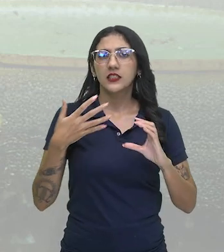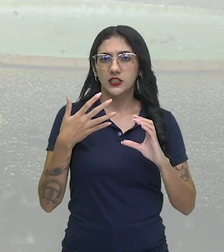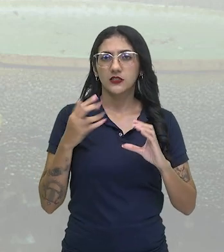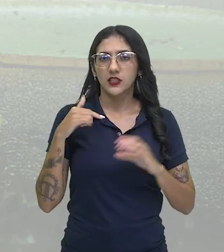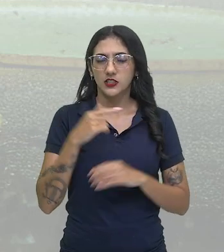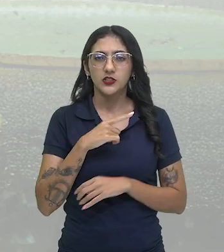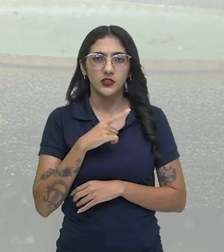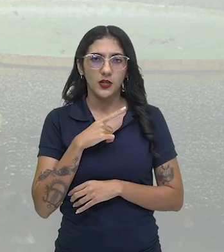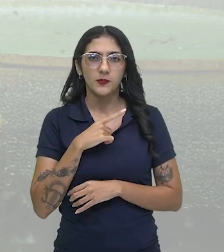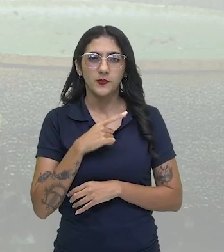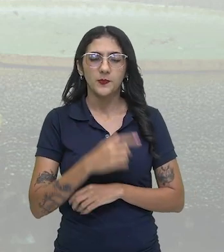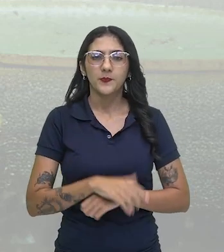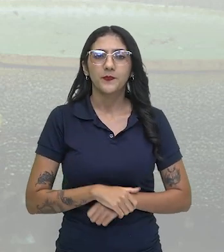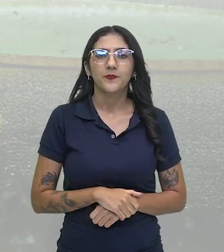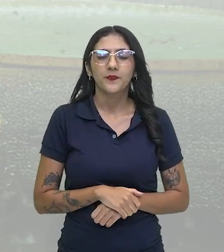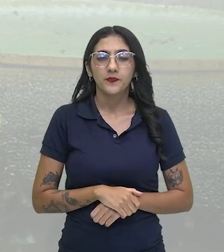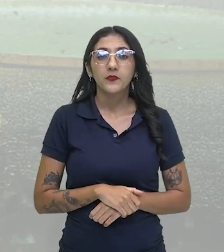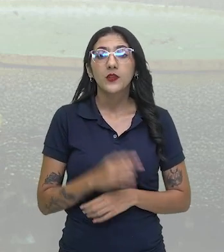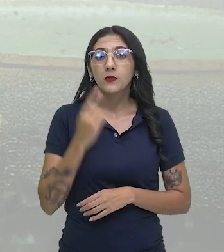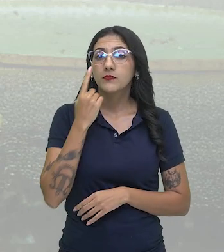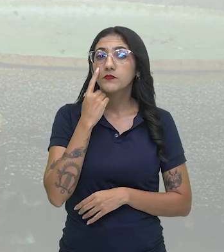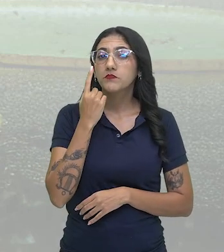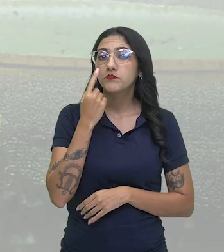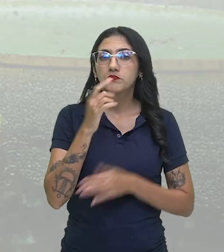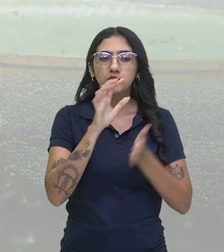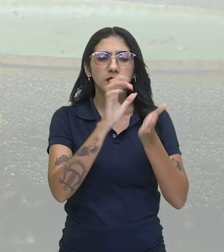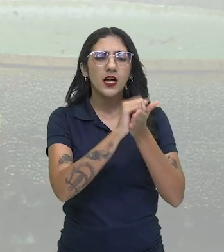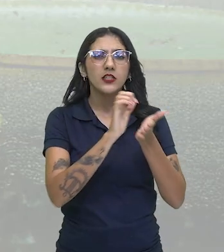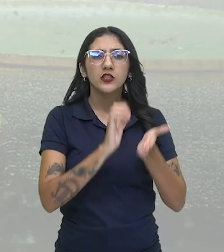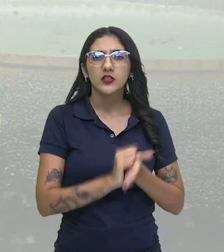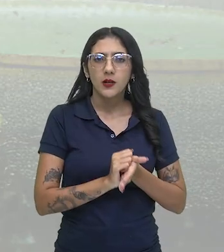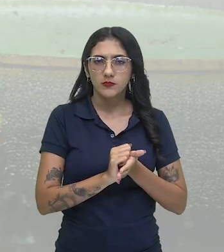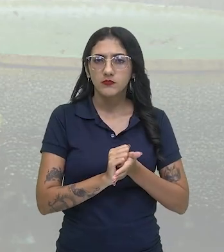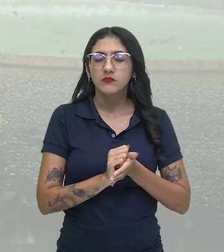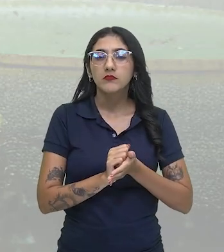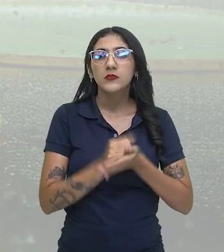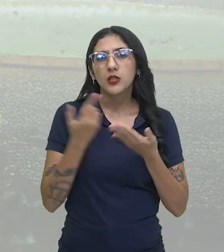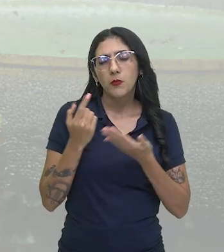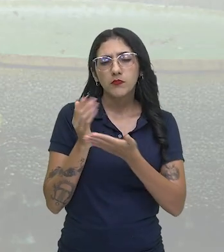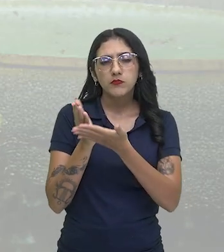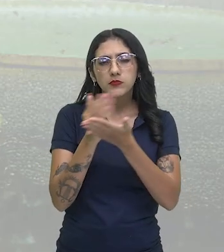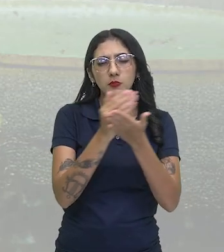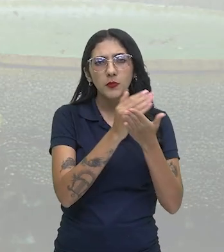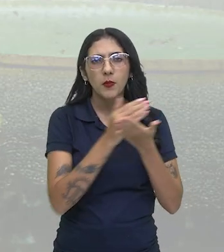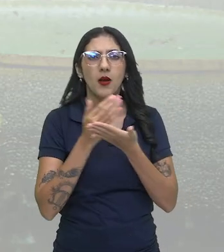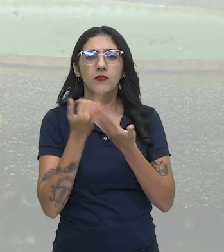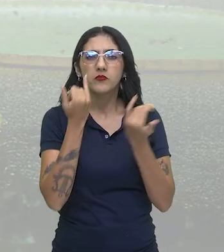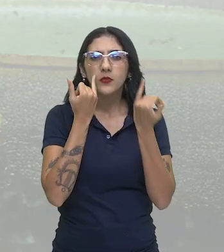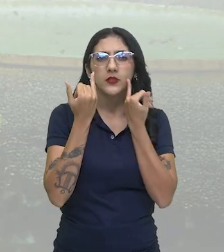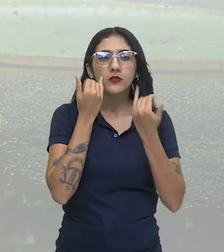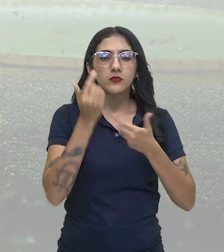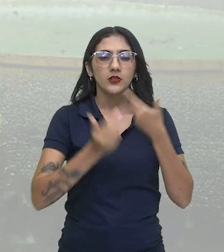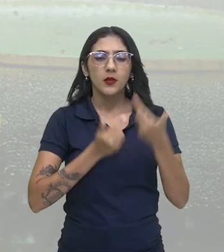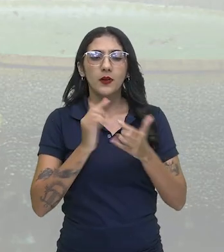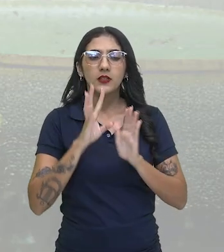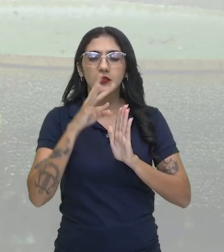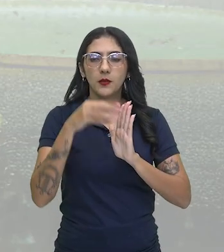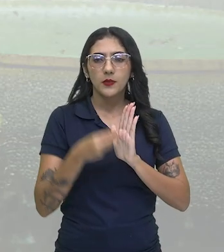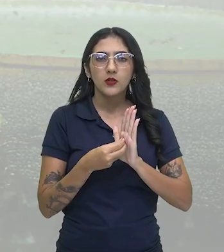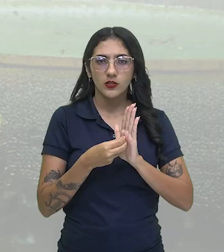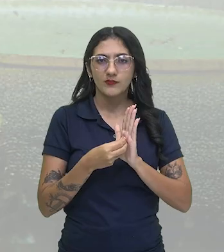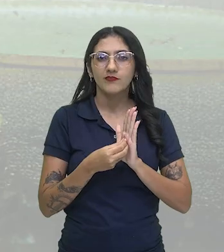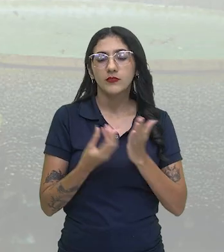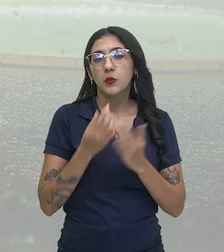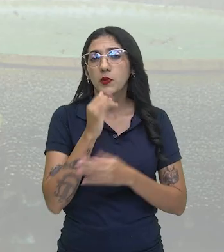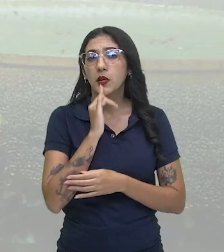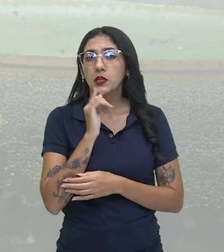aqui. Então, nós temos aí, primeiro, registrar. Então, documentar práticas de trabalho na Amazônia, como, por exemplo,